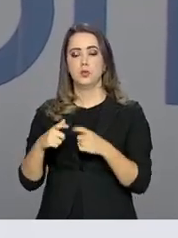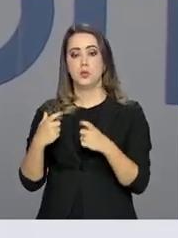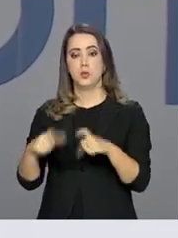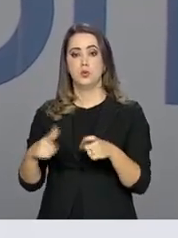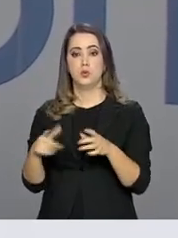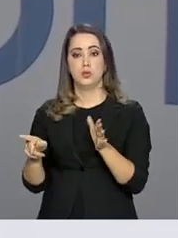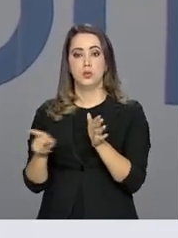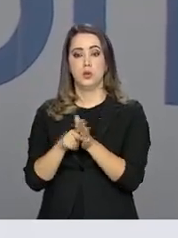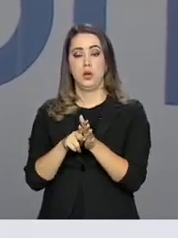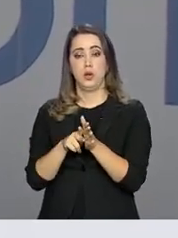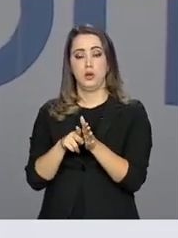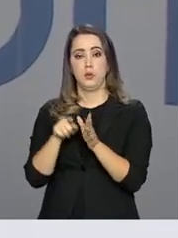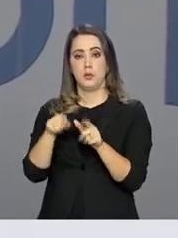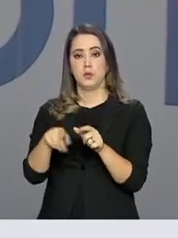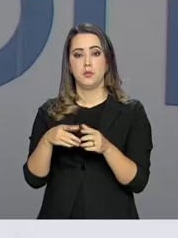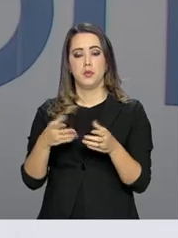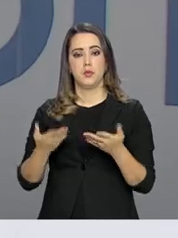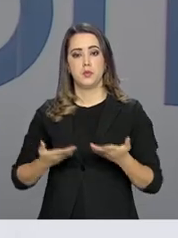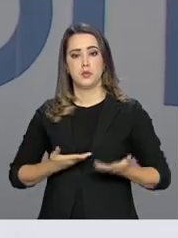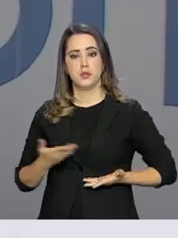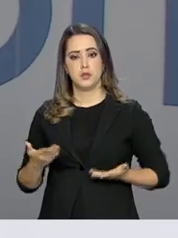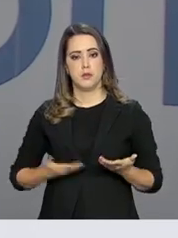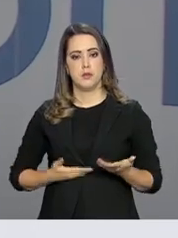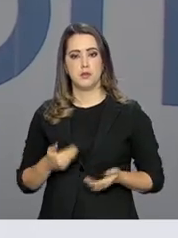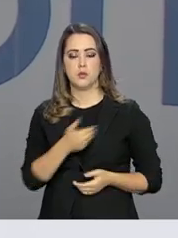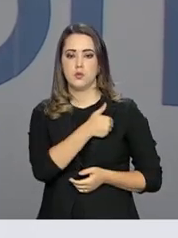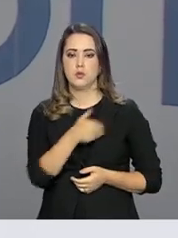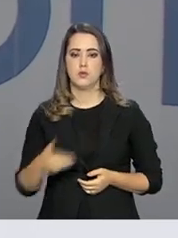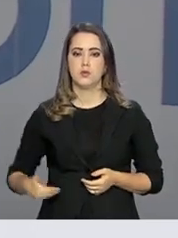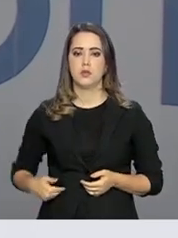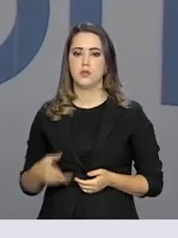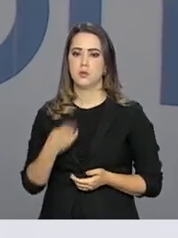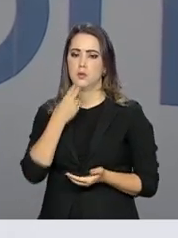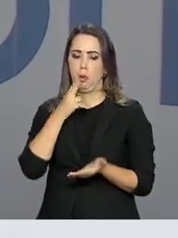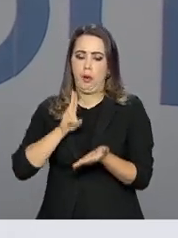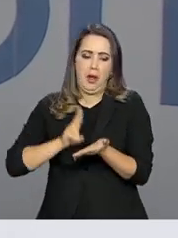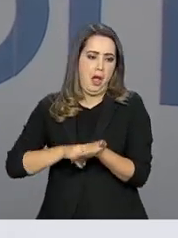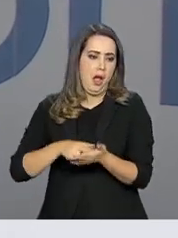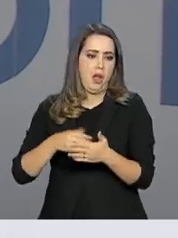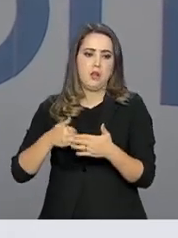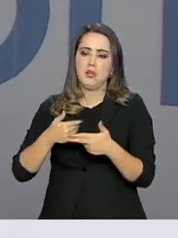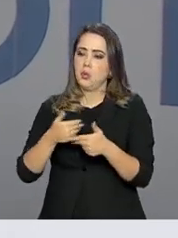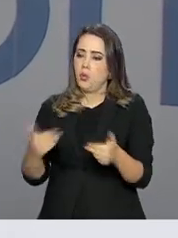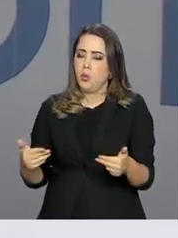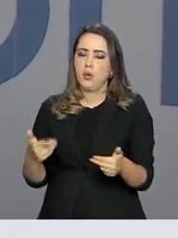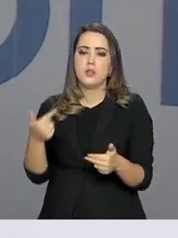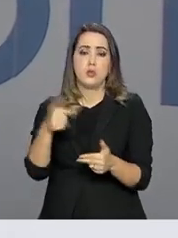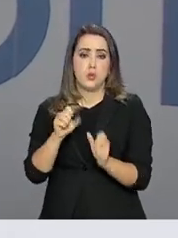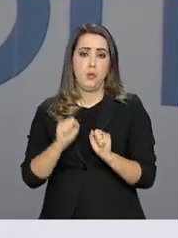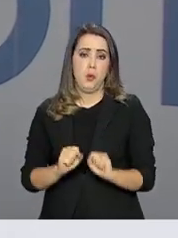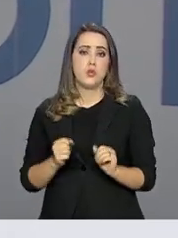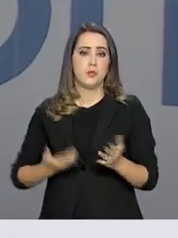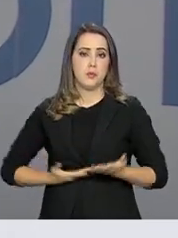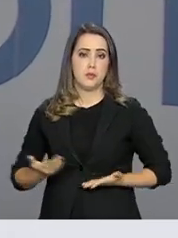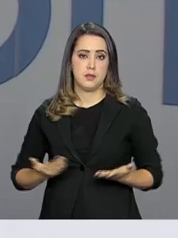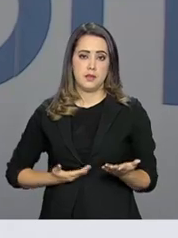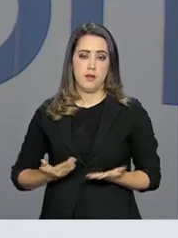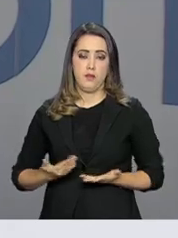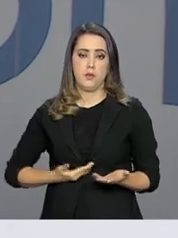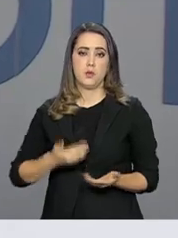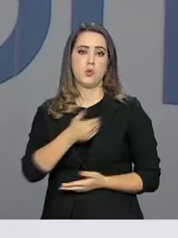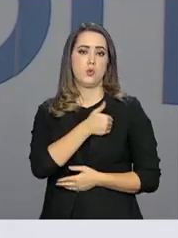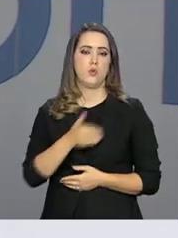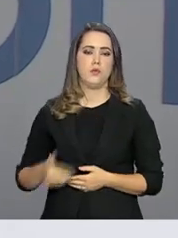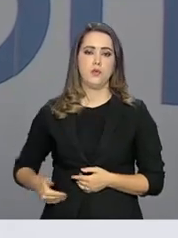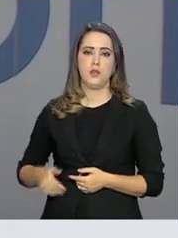atendimento para serviços públicos além de servir de balcão de atendimento para encomendas e correspondências certa mas as agências estão lá as pessoas